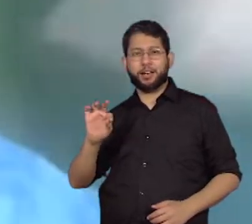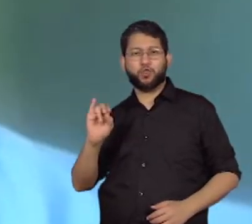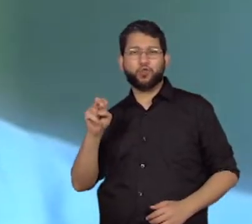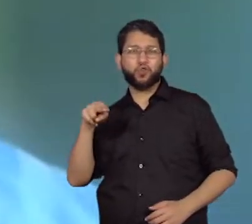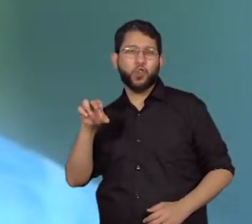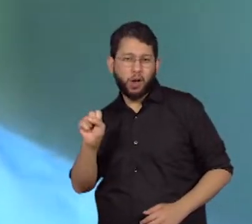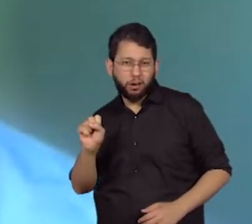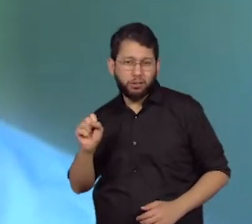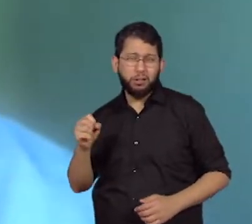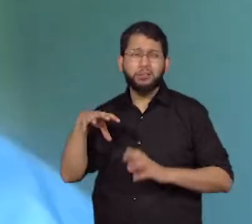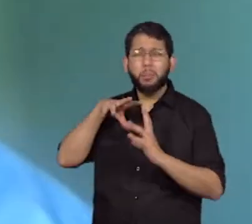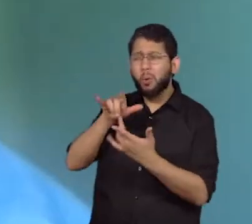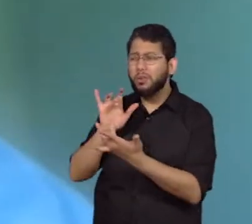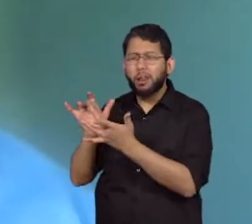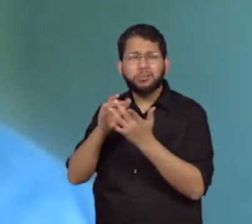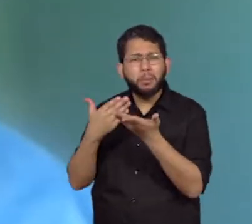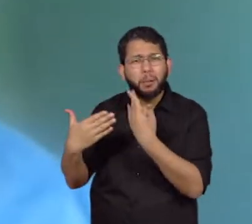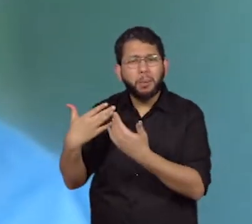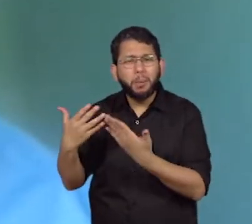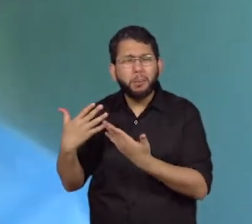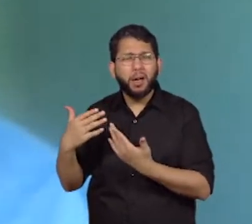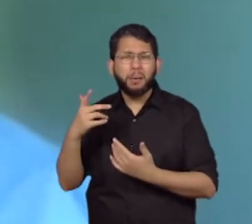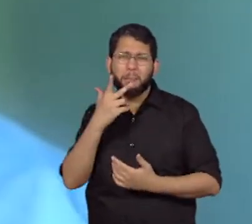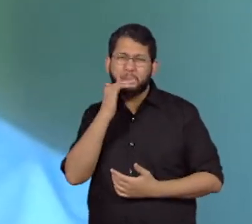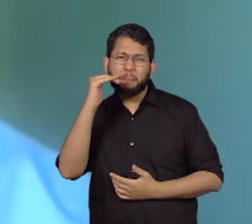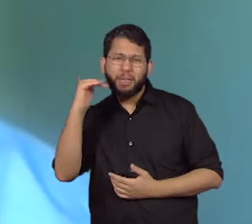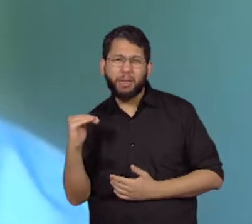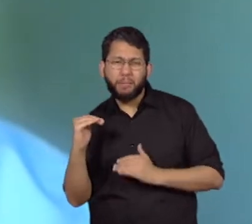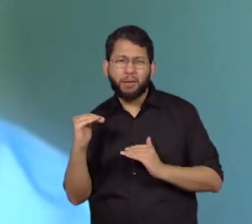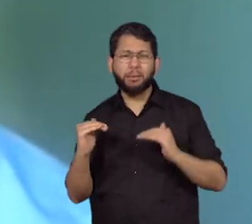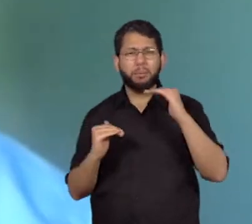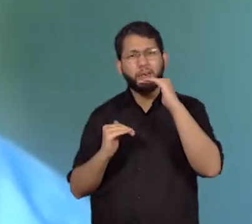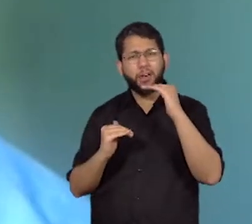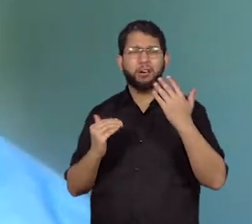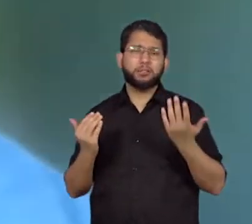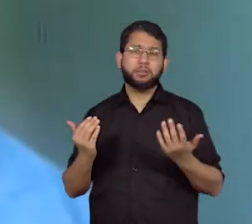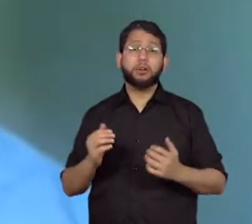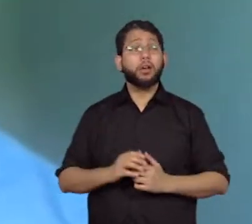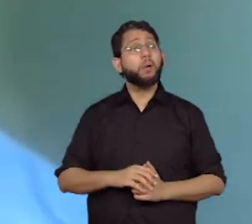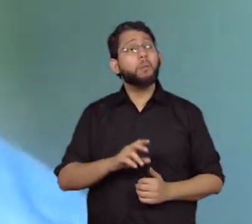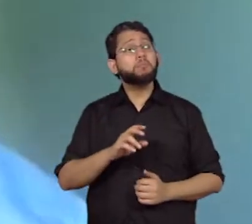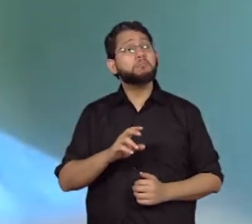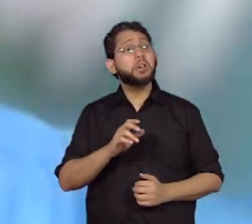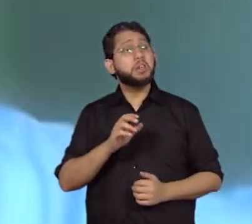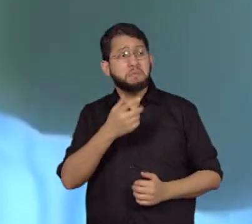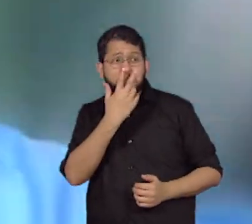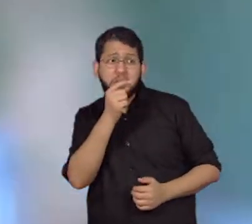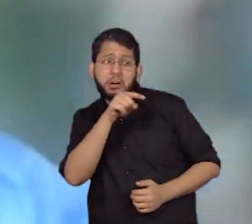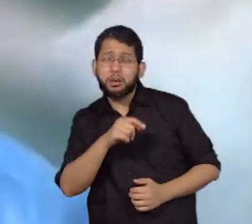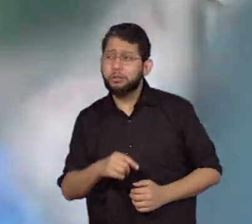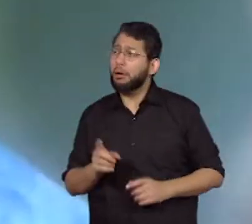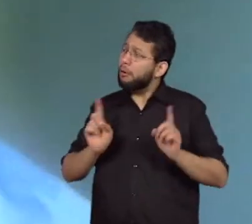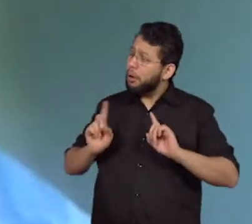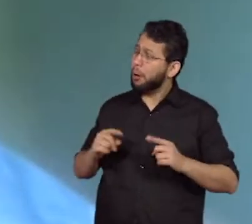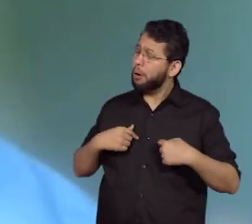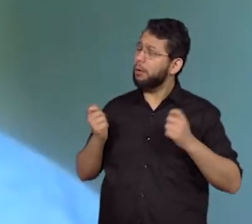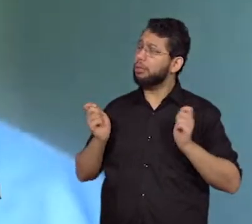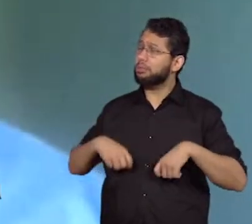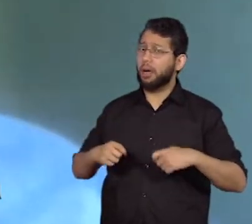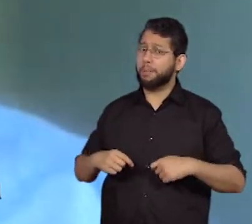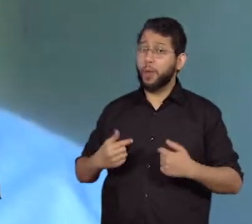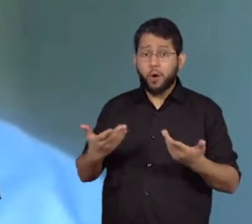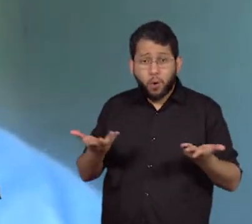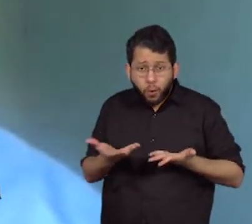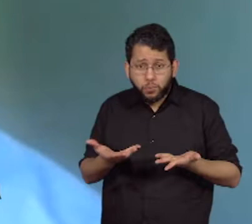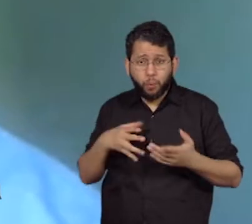assessoria de imprensa desde sempre. E eu falei, olha, Ron, eu acho que é uma oportunidade sim, eu vou aprender o outro lado. Hoje eu falo muito como jornalista,